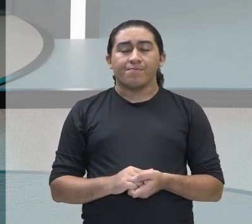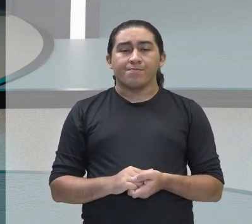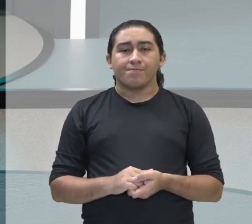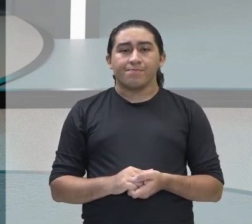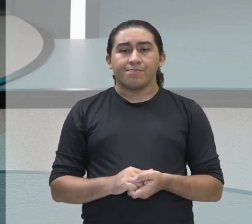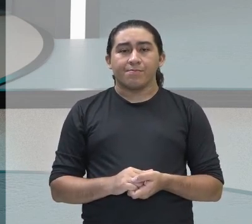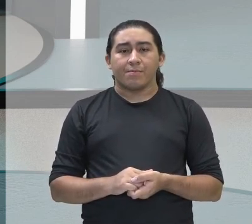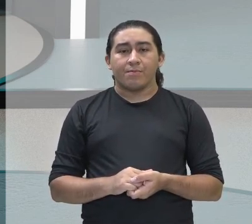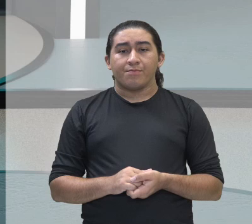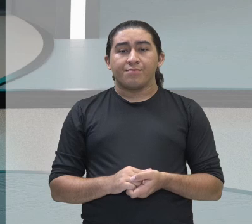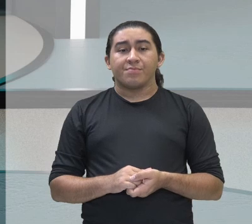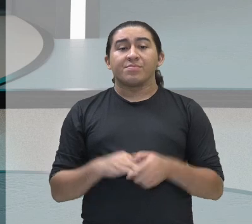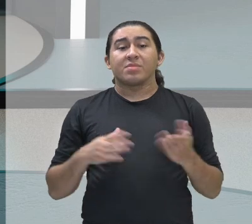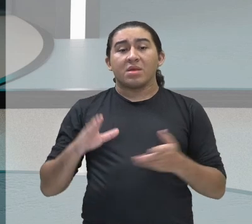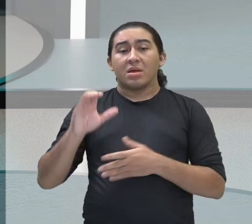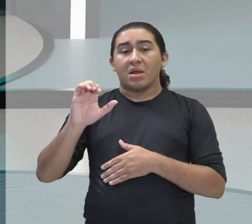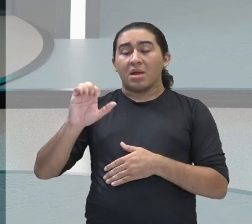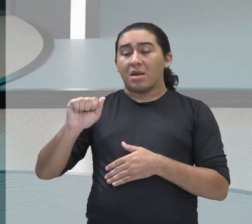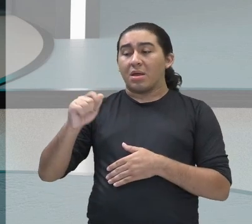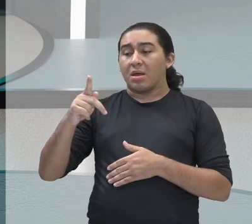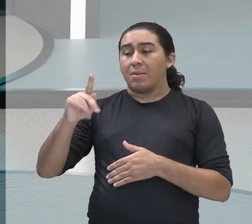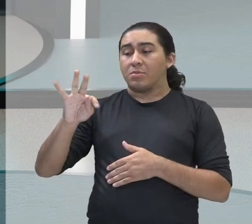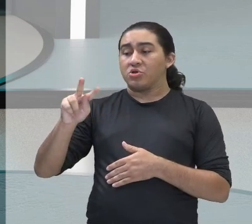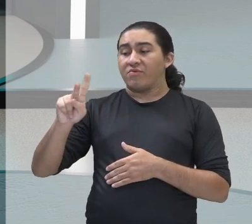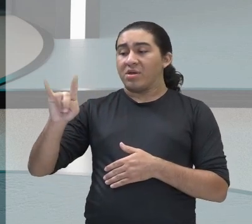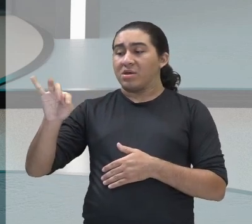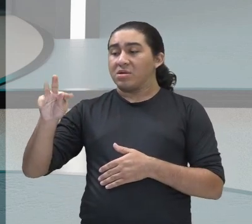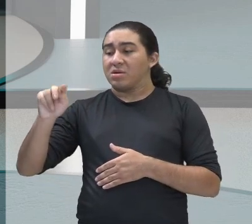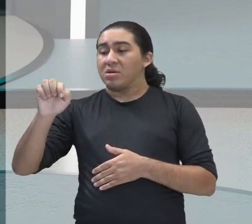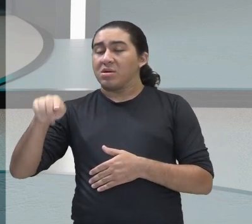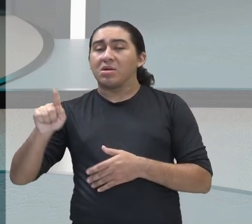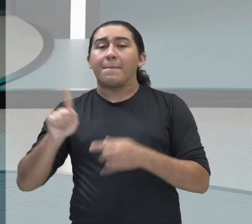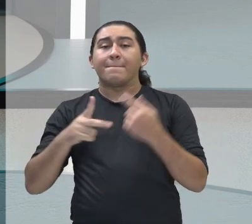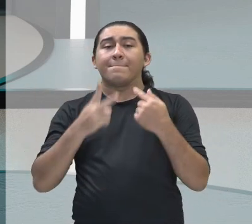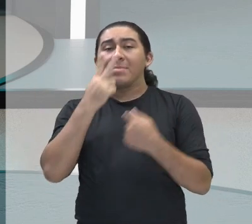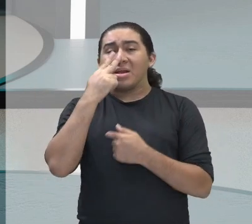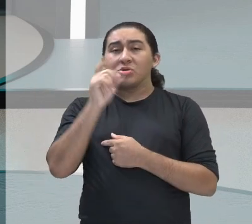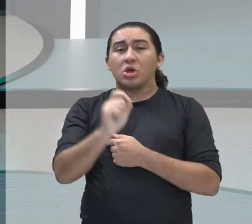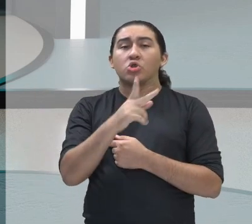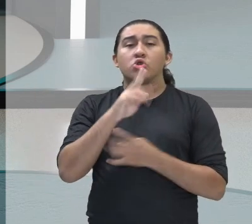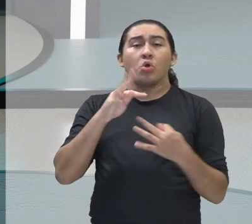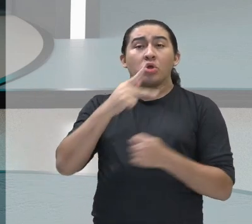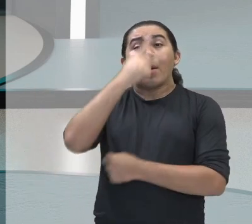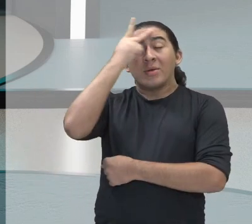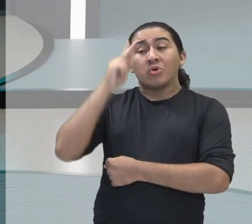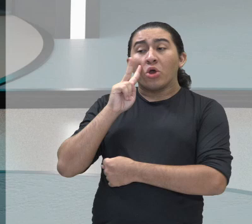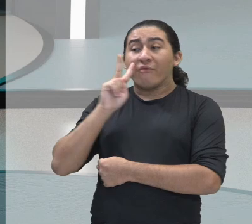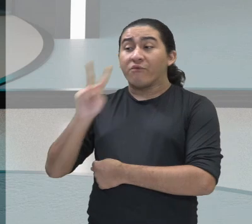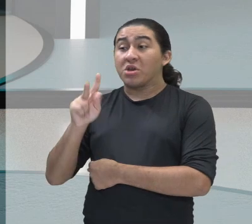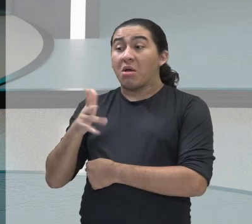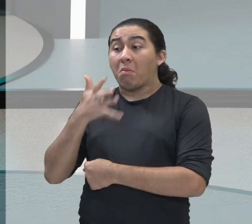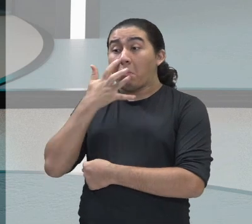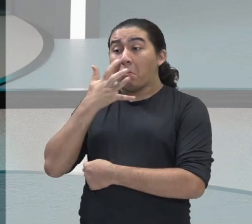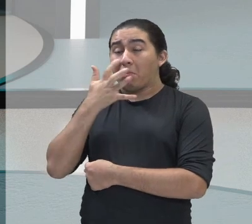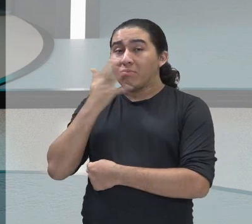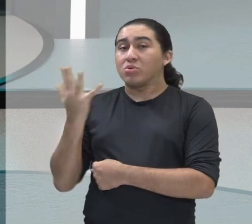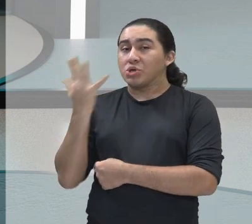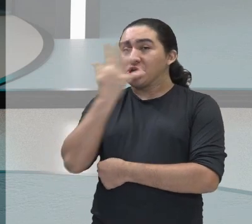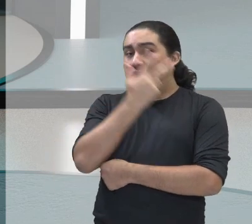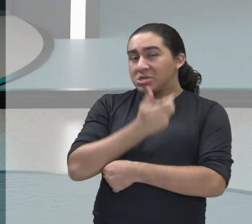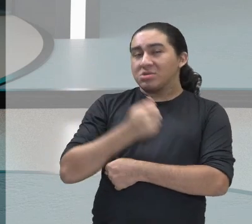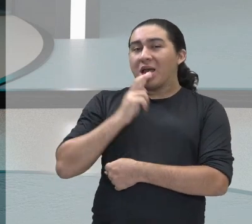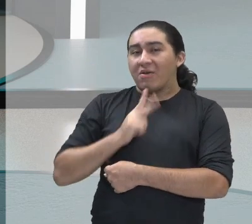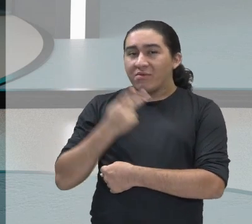watched. Cativando, a palavra é captivating, então é cativando todos que o assistiam. Então, a tradução